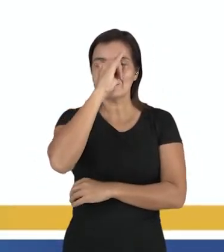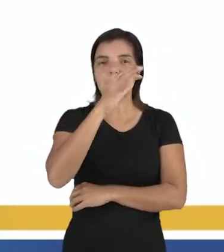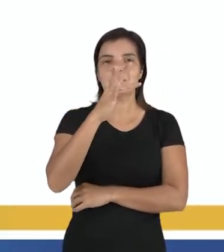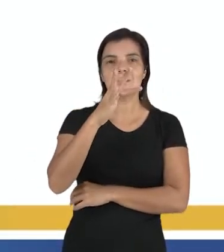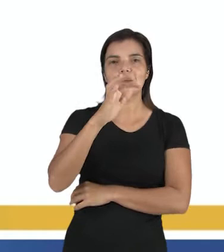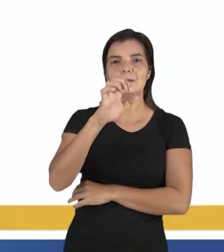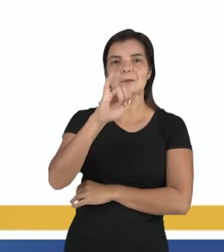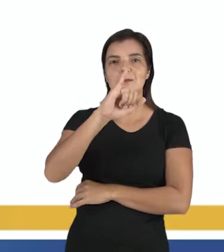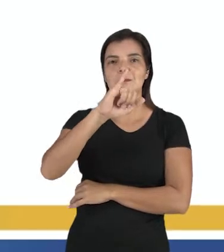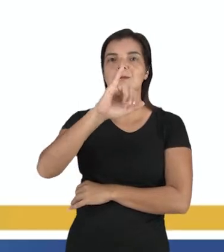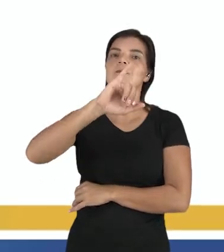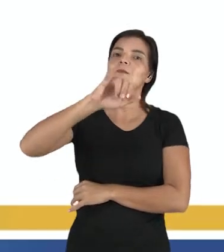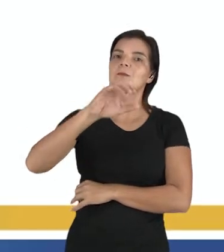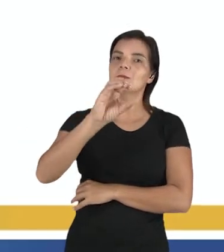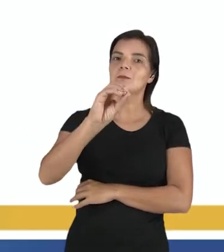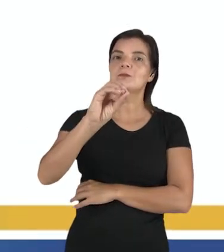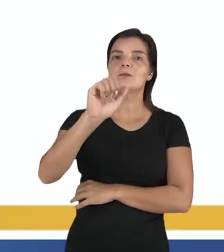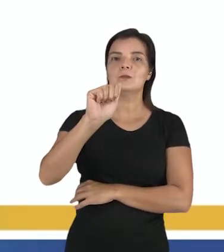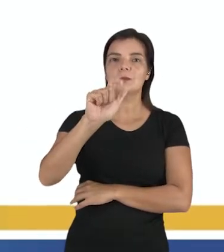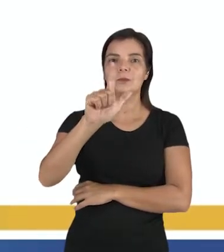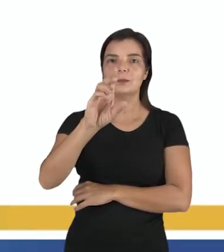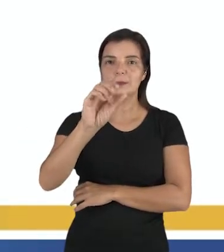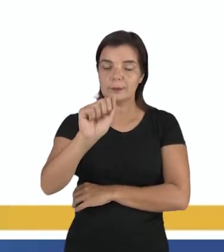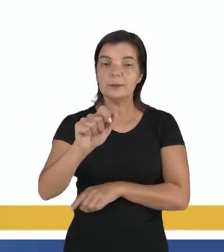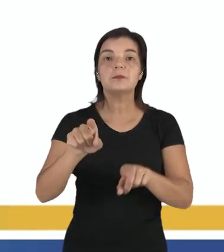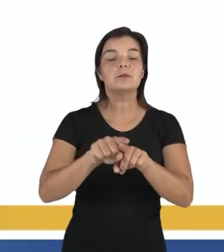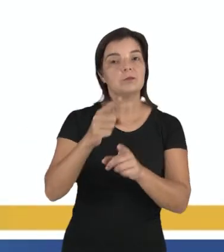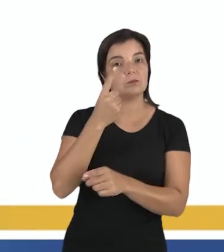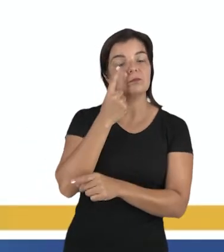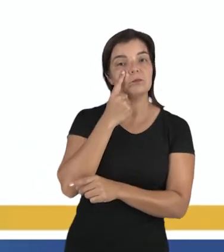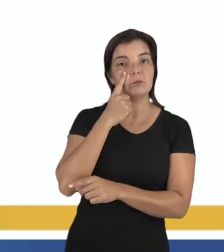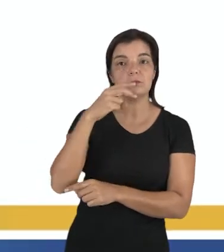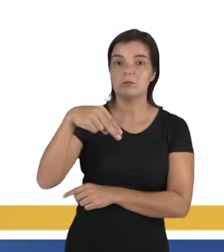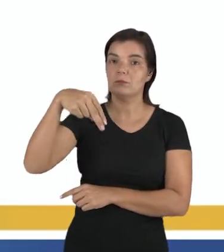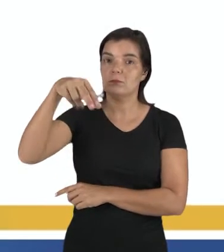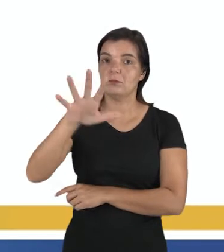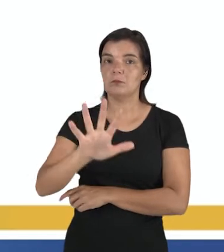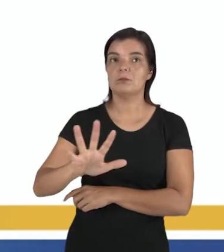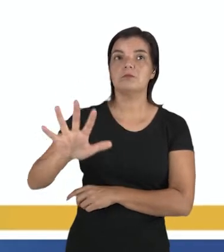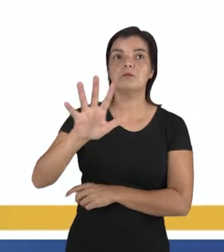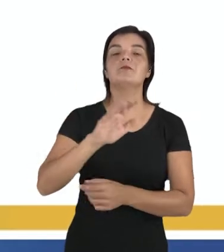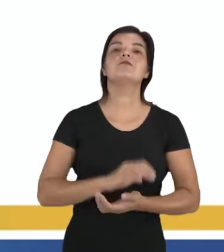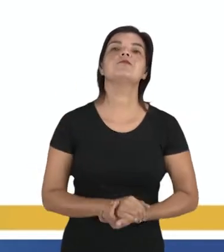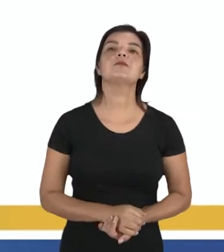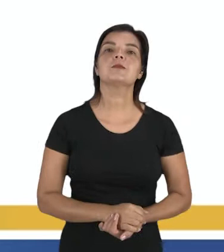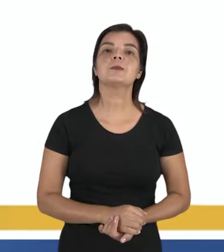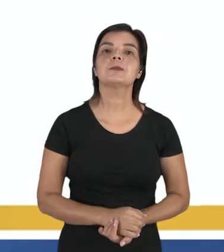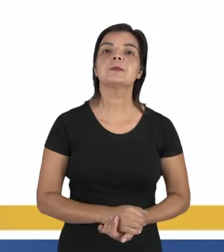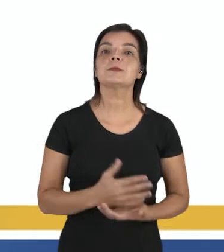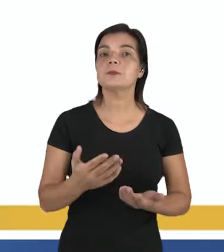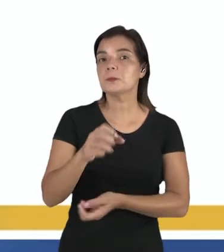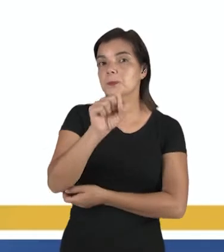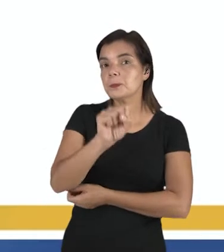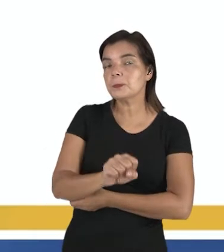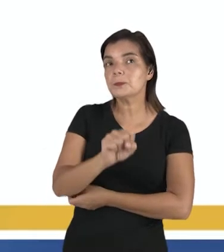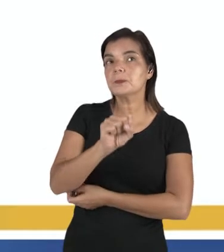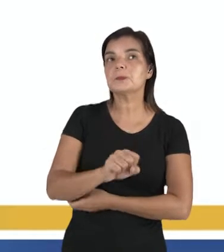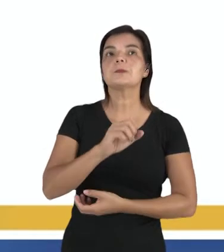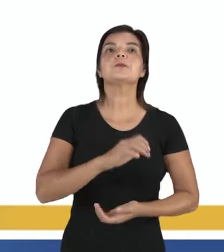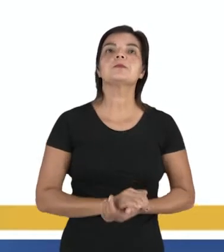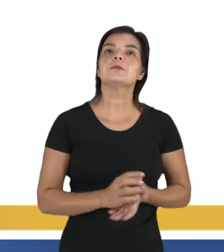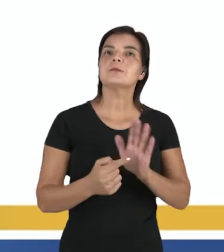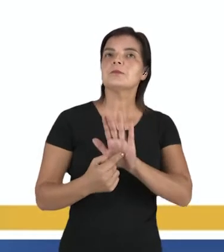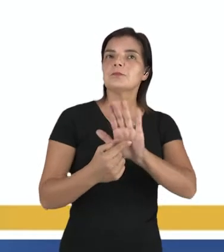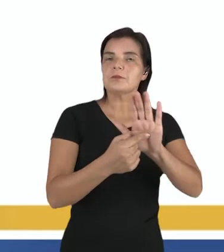santos padroeiros, samba de lenço e etc. E a culinária ela é bem diversificada e apresenta forte influência do